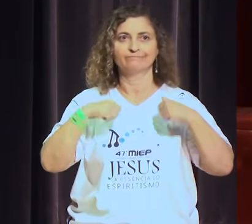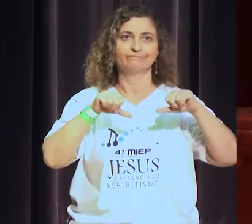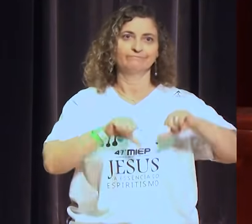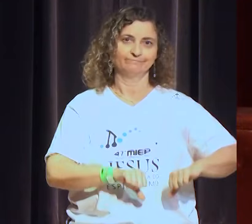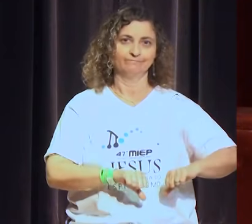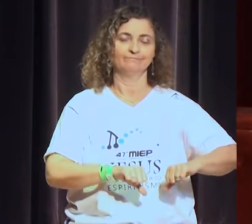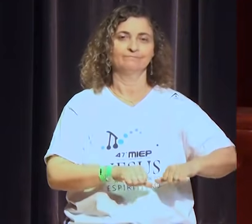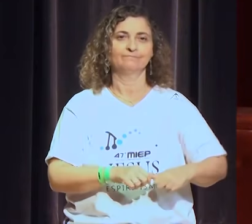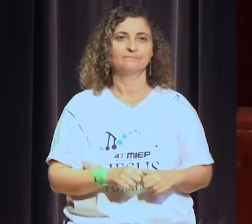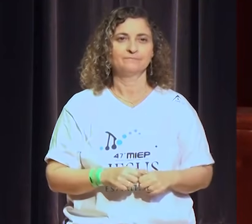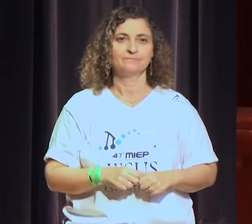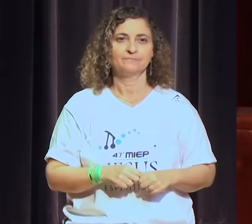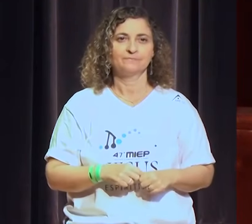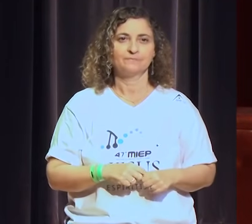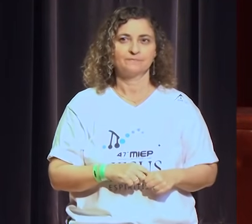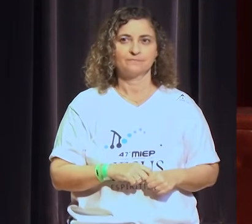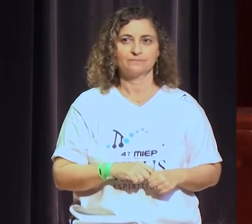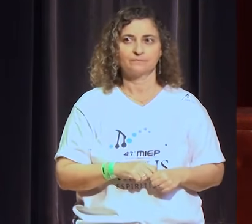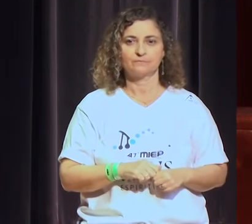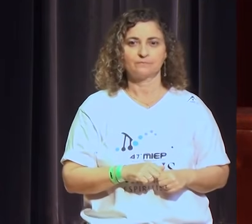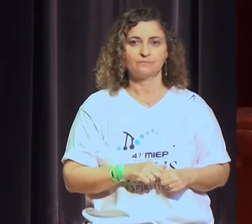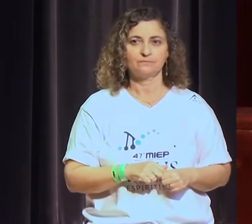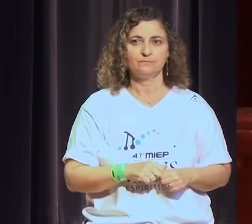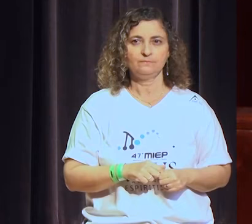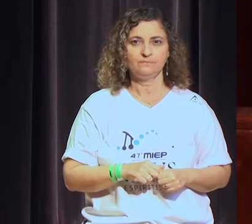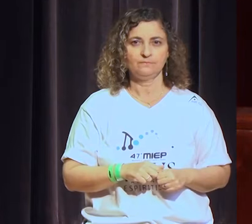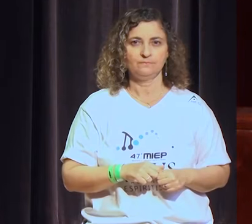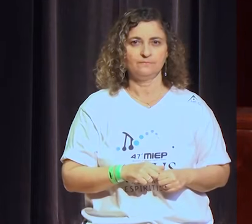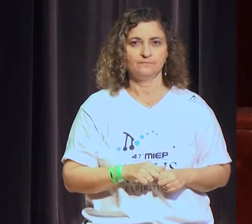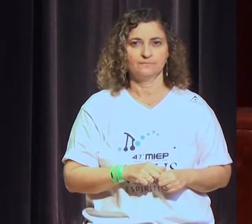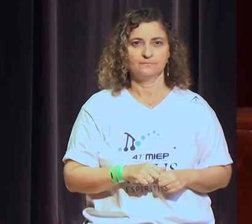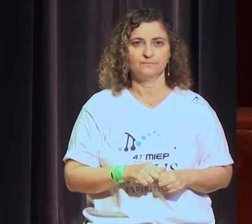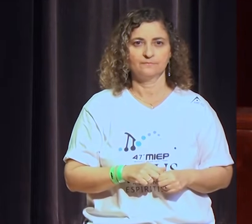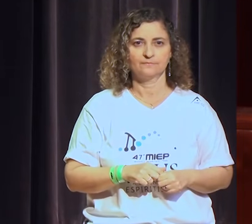mais profundas que as nossas.